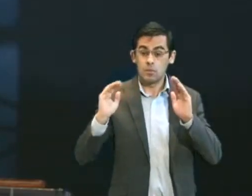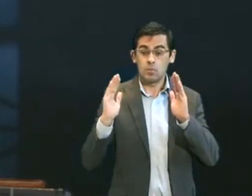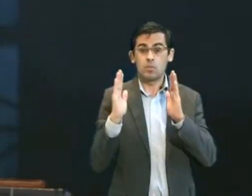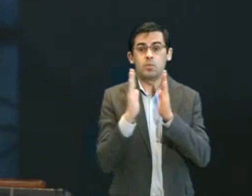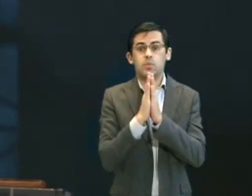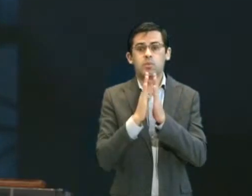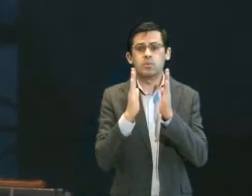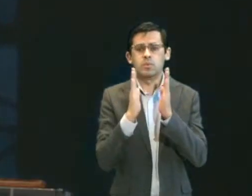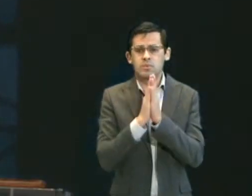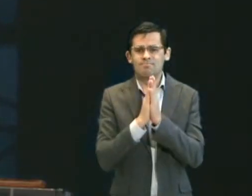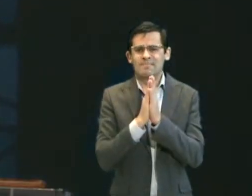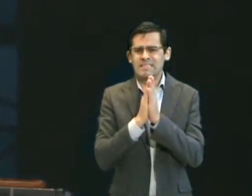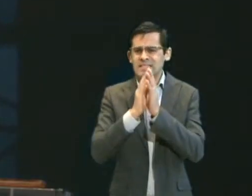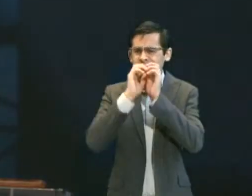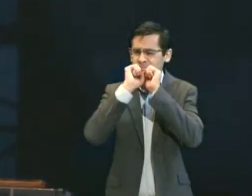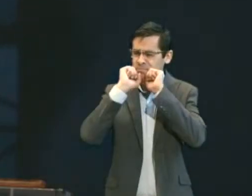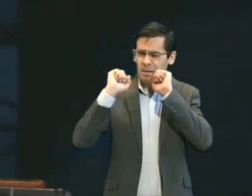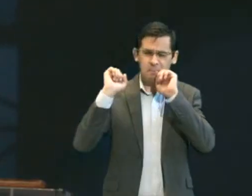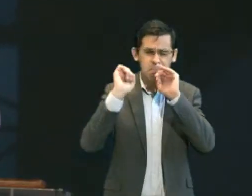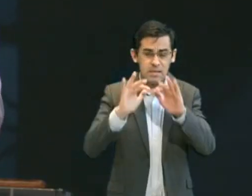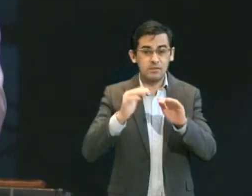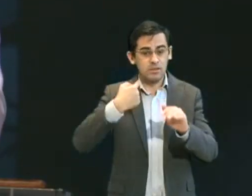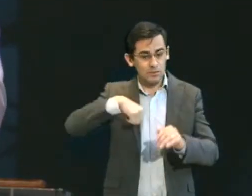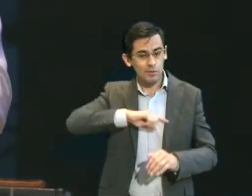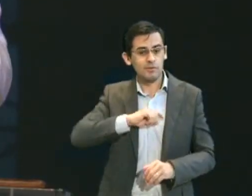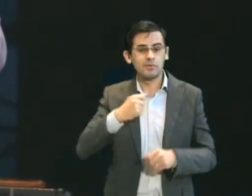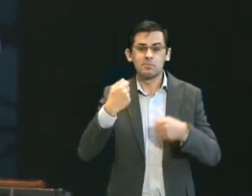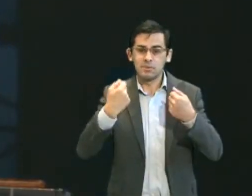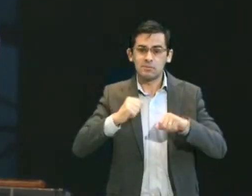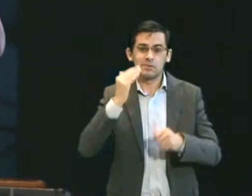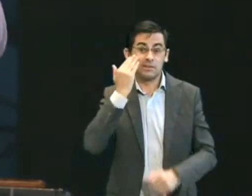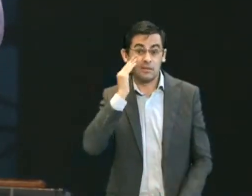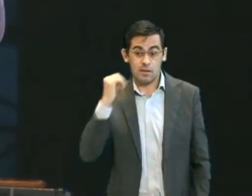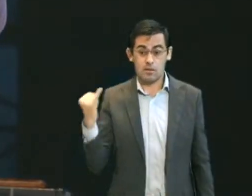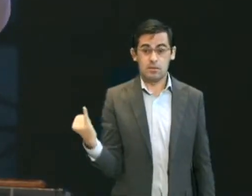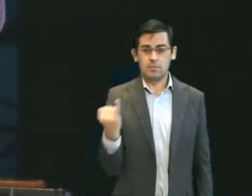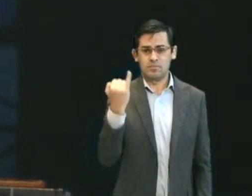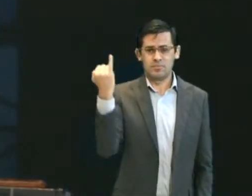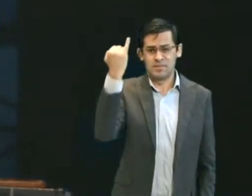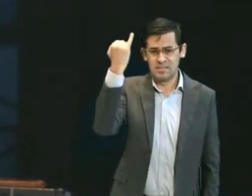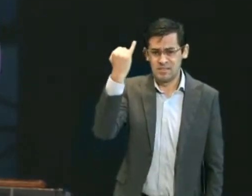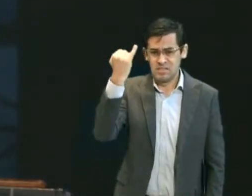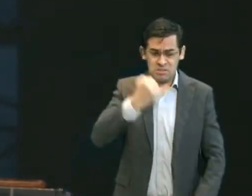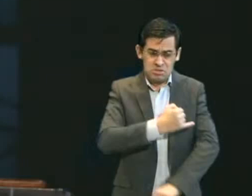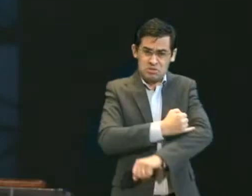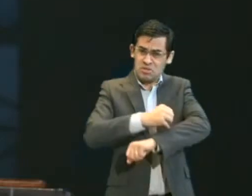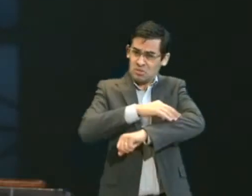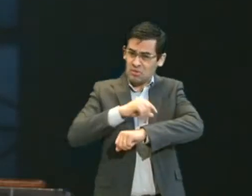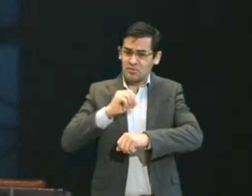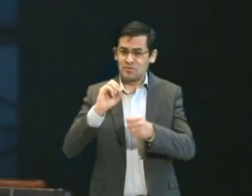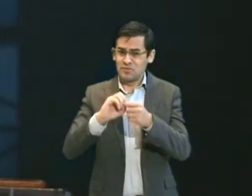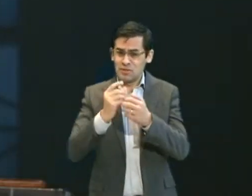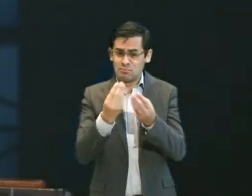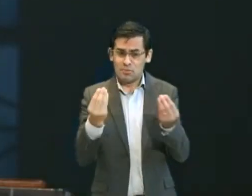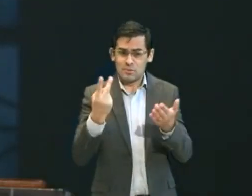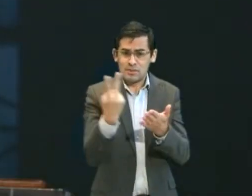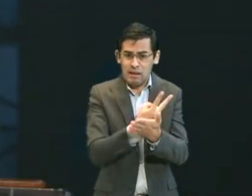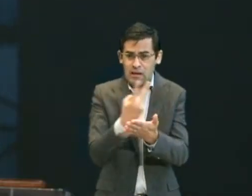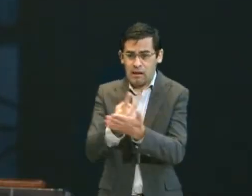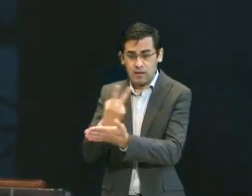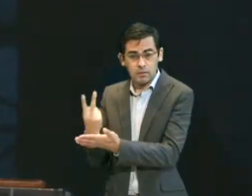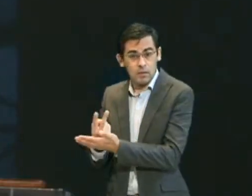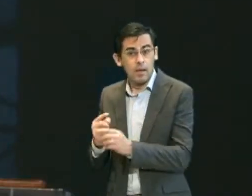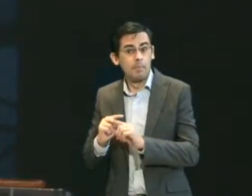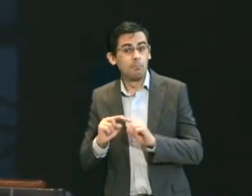uma bênção que precisamos valorizar. Jacó cometeu muitos erros na sua caminhada, mas uma